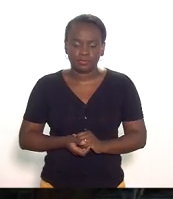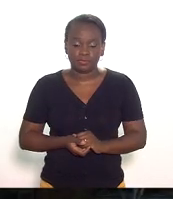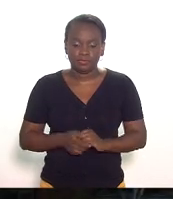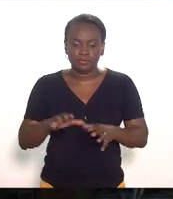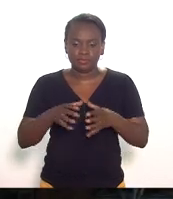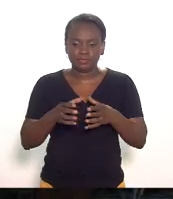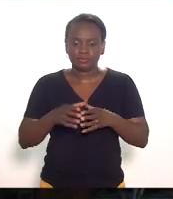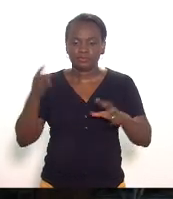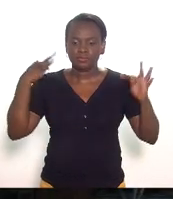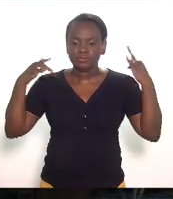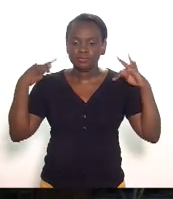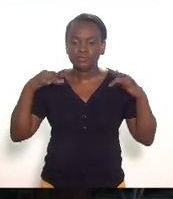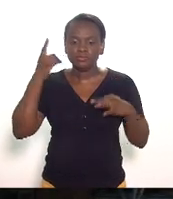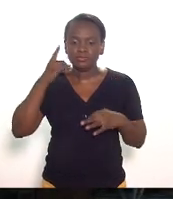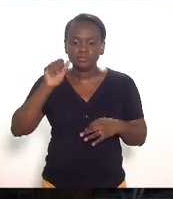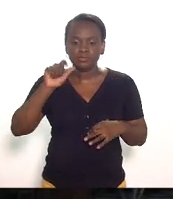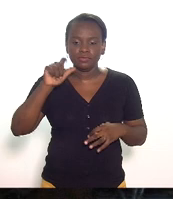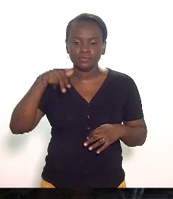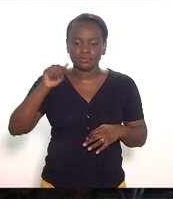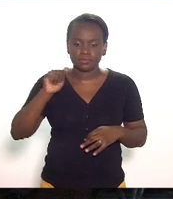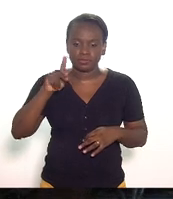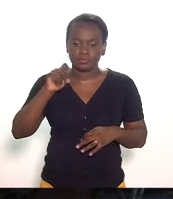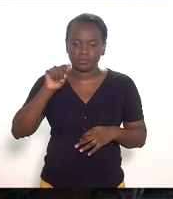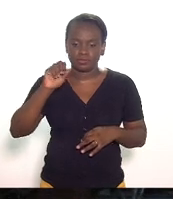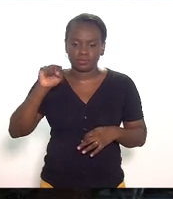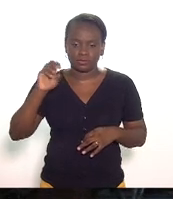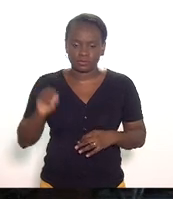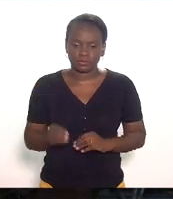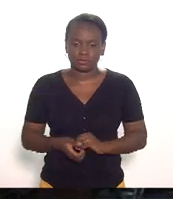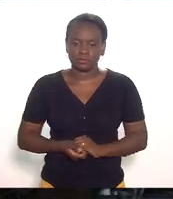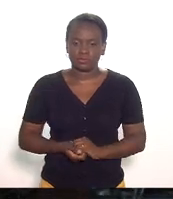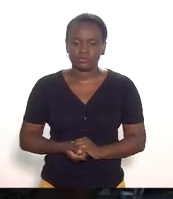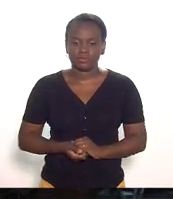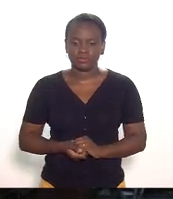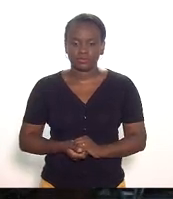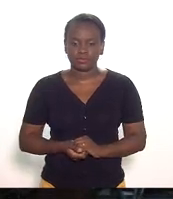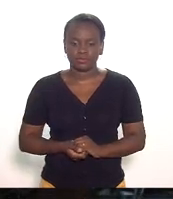Pela Comissão de Turismo, deputada Alana Passos.